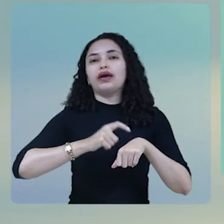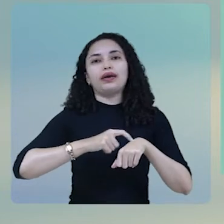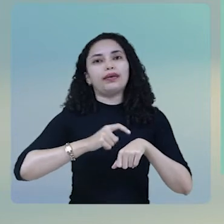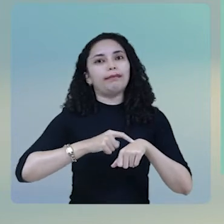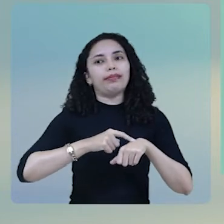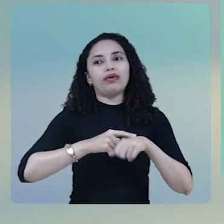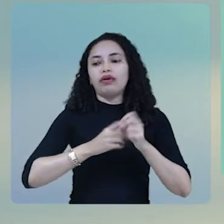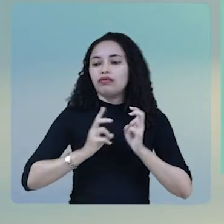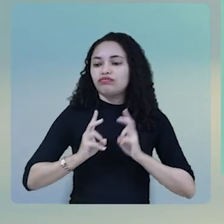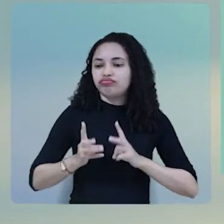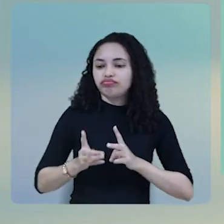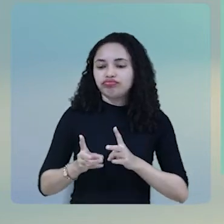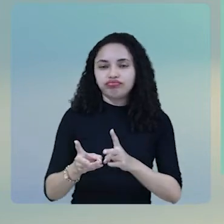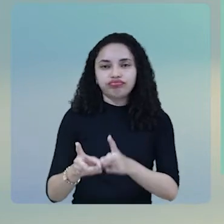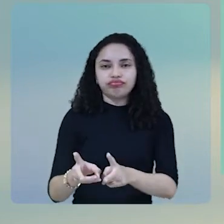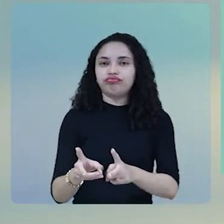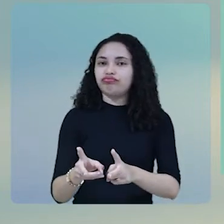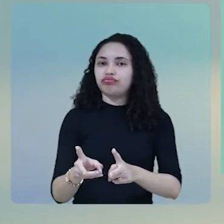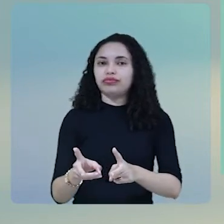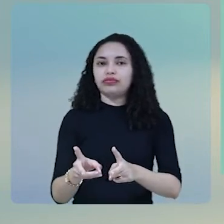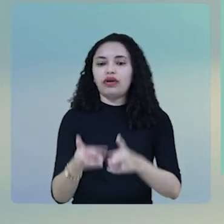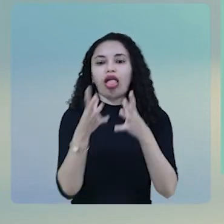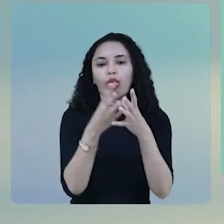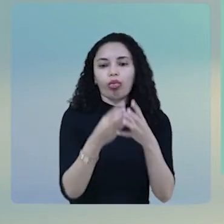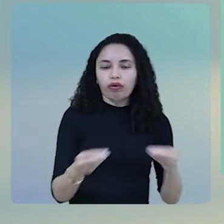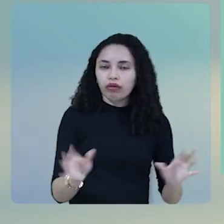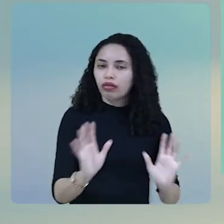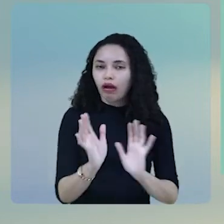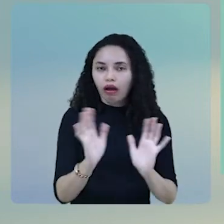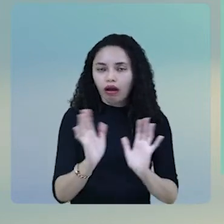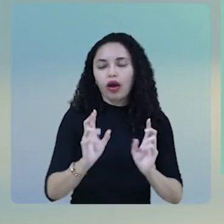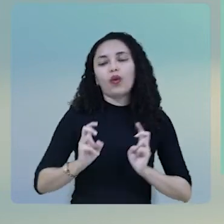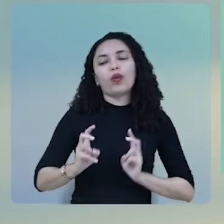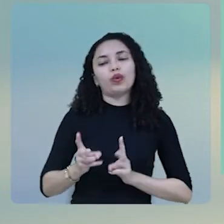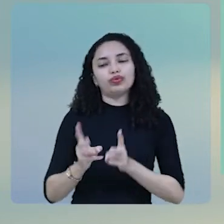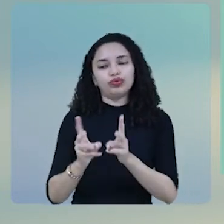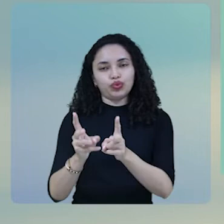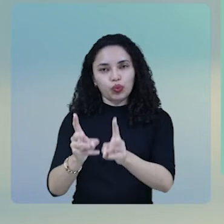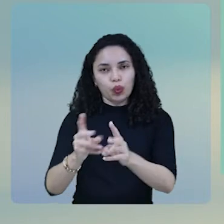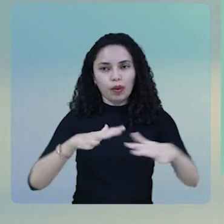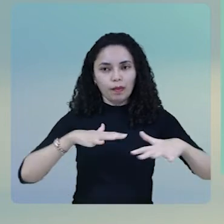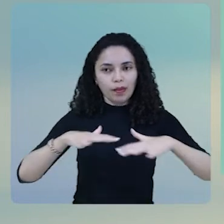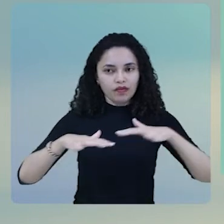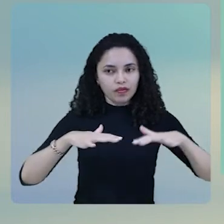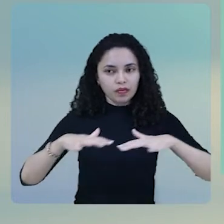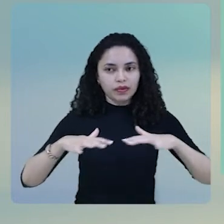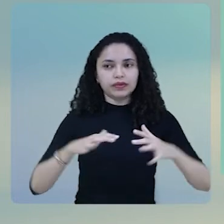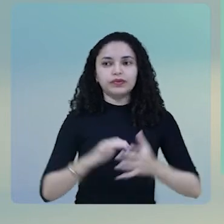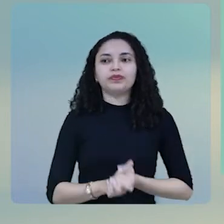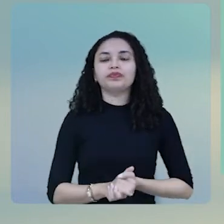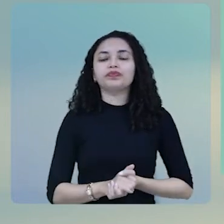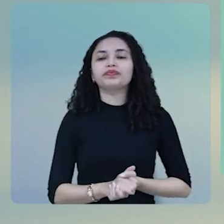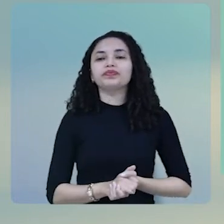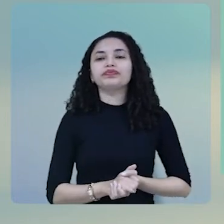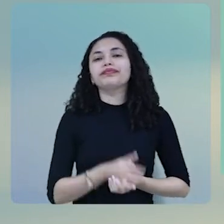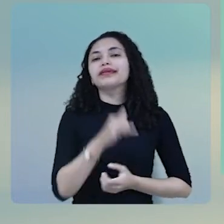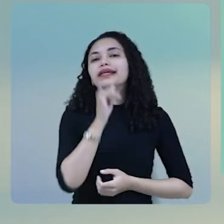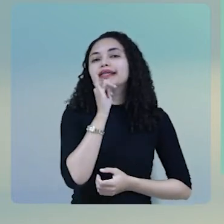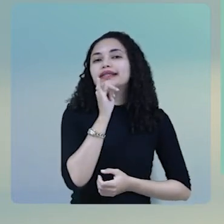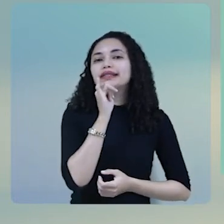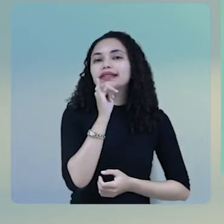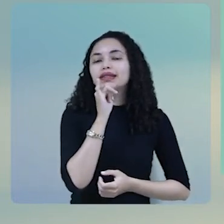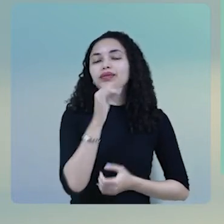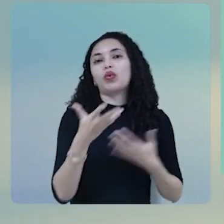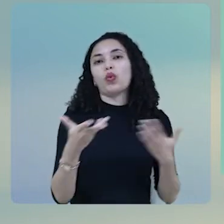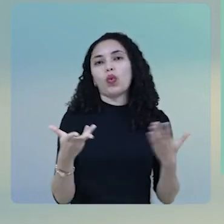minha execução. Então, vamos supor que hoje você vai se